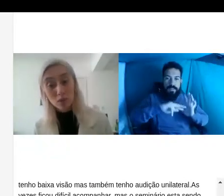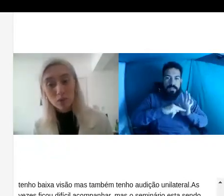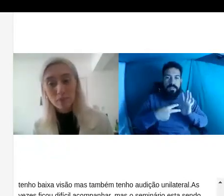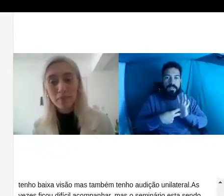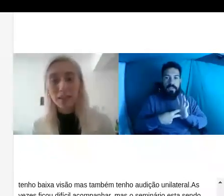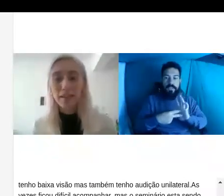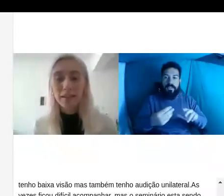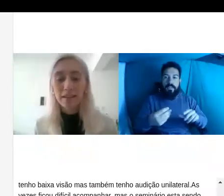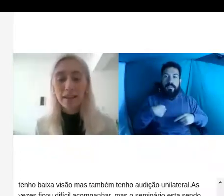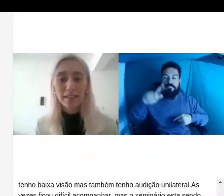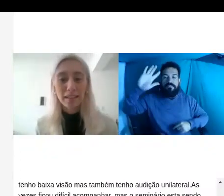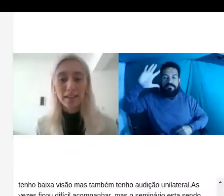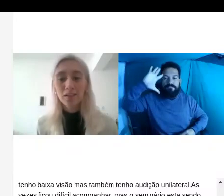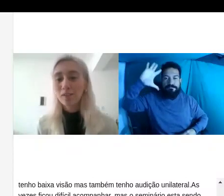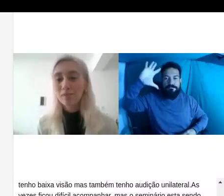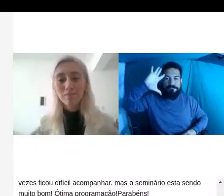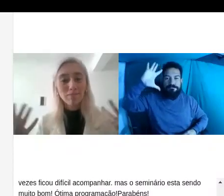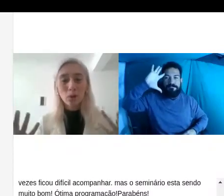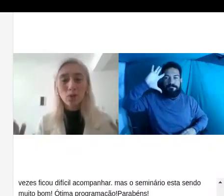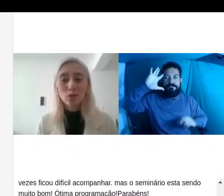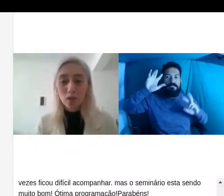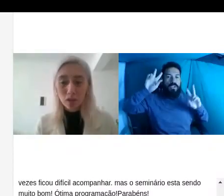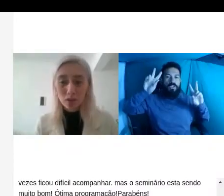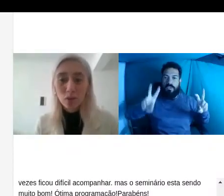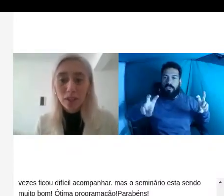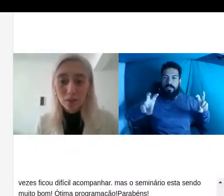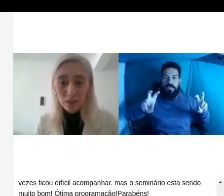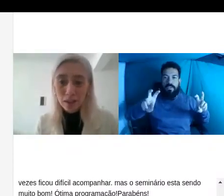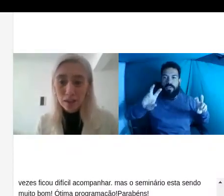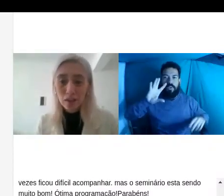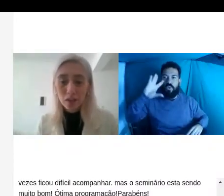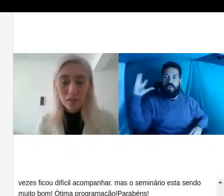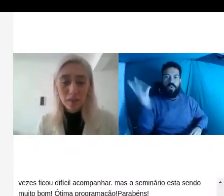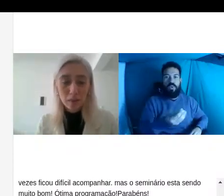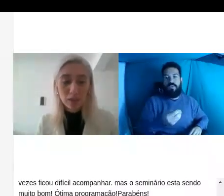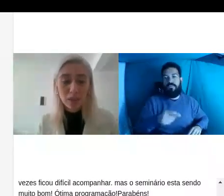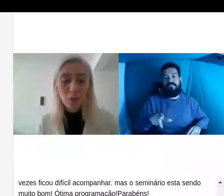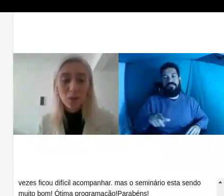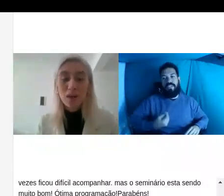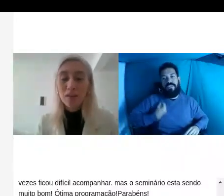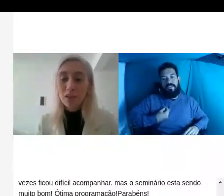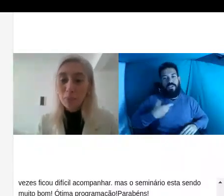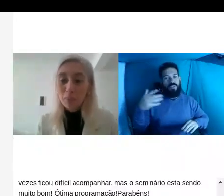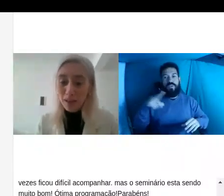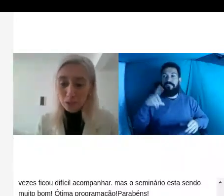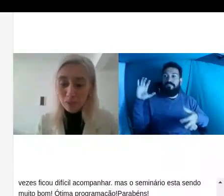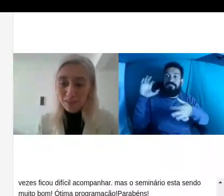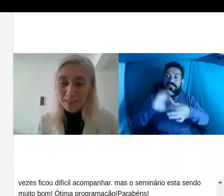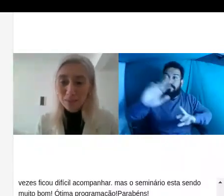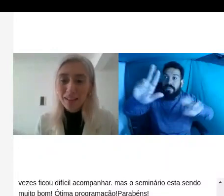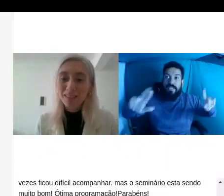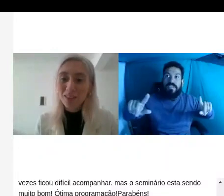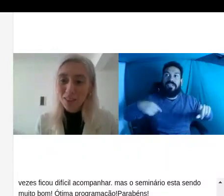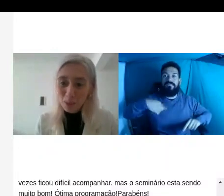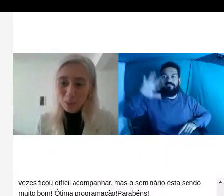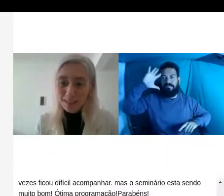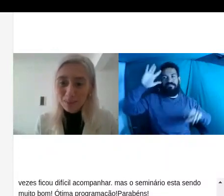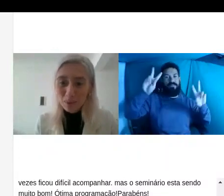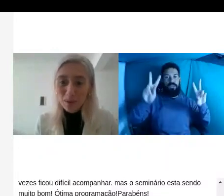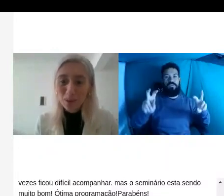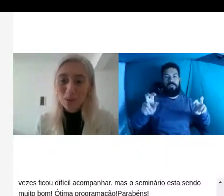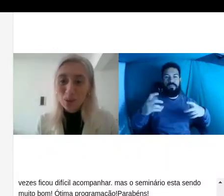muito acerca de todos os nossos contextos que nós vivemos. Então, Felipe, mais uma vez, gratidão por